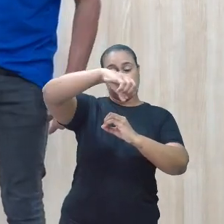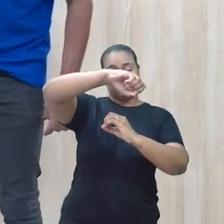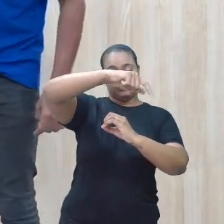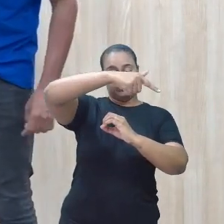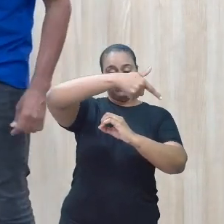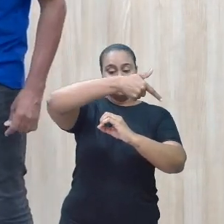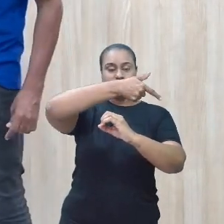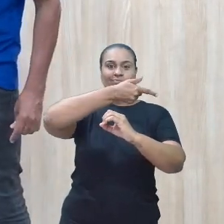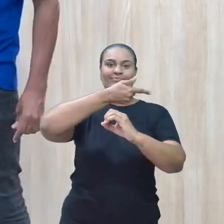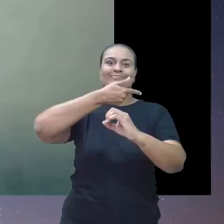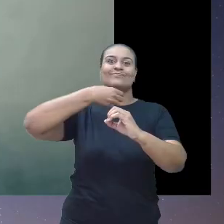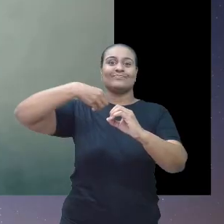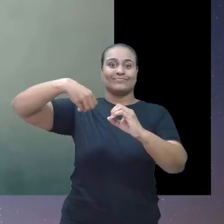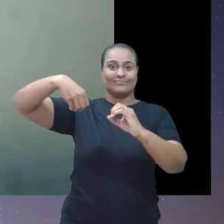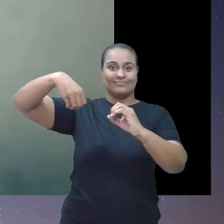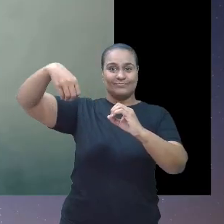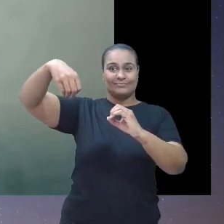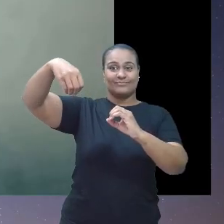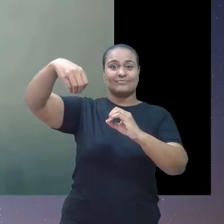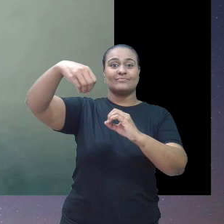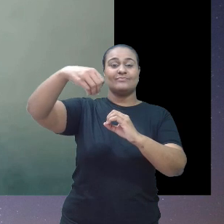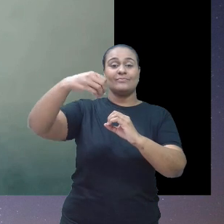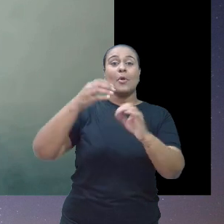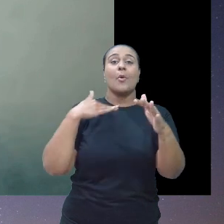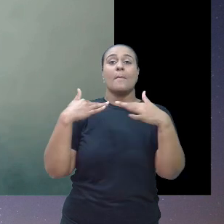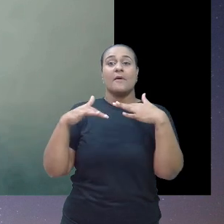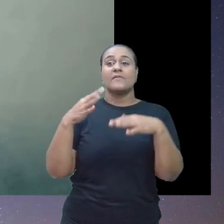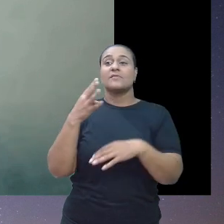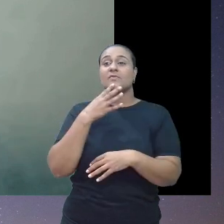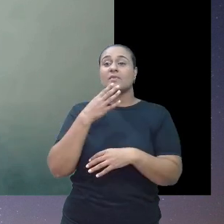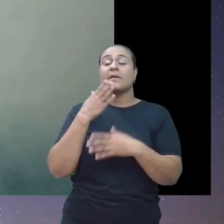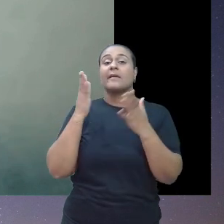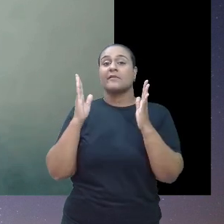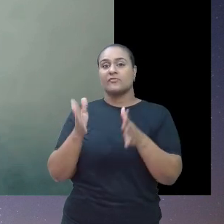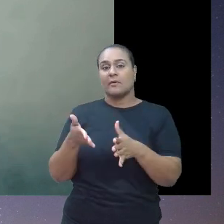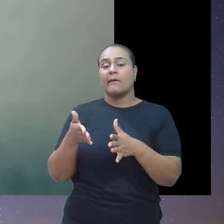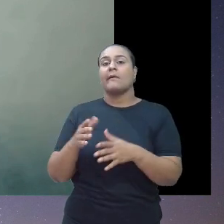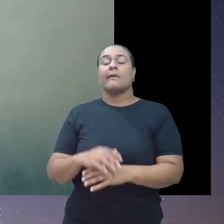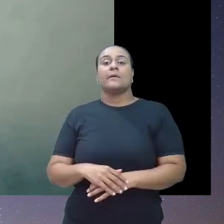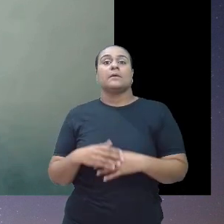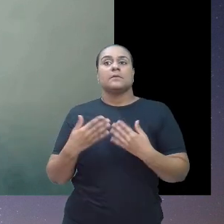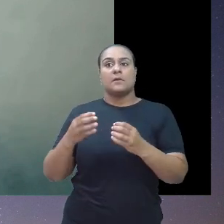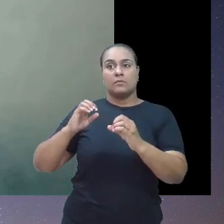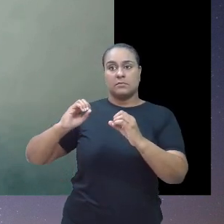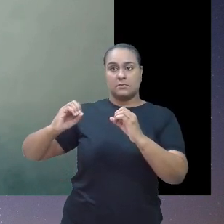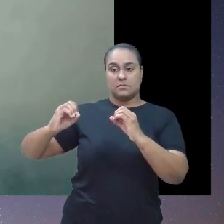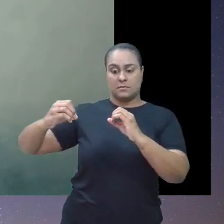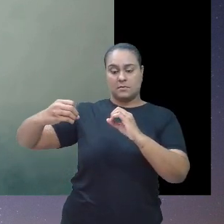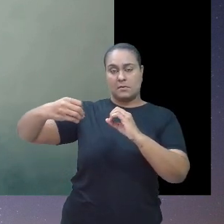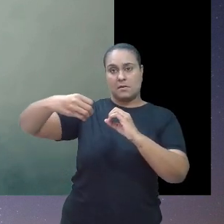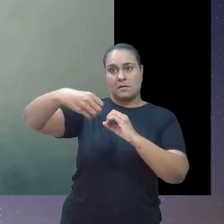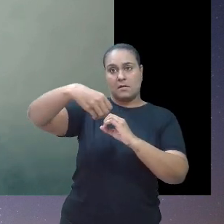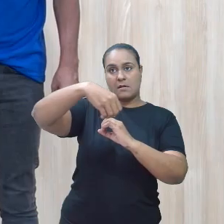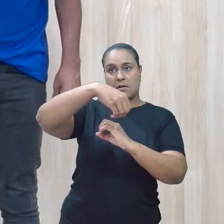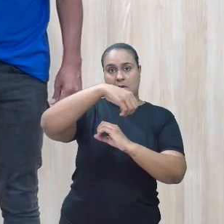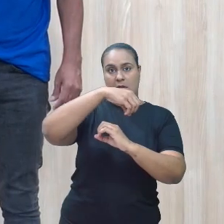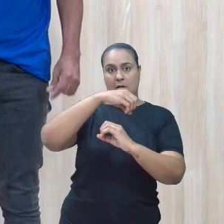uma volta nos movimentos que você já conhece, de rotação e translação, e o de rotação cria o dia e a